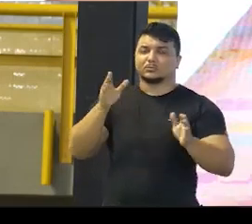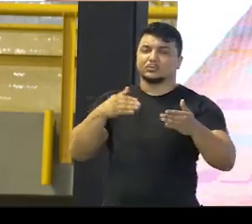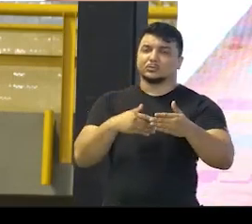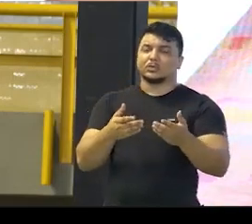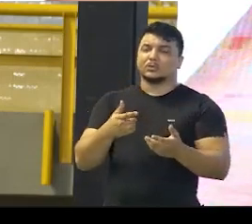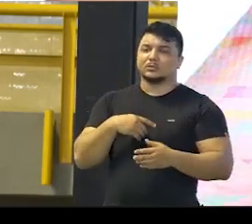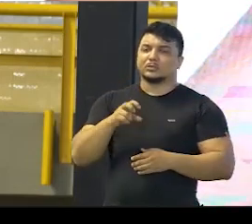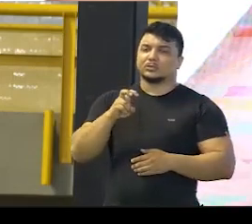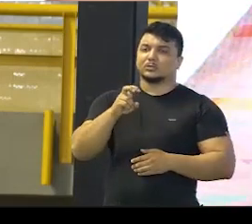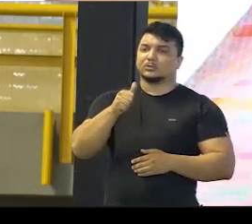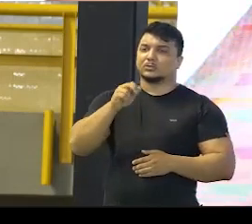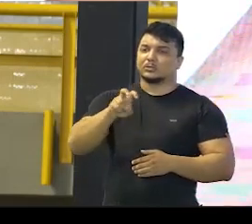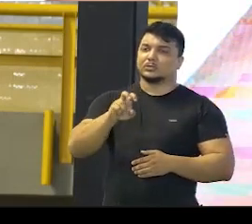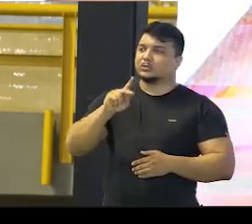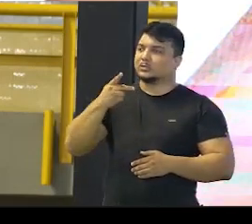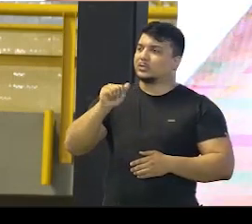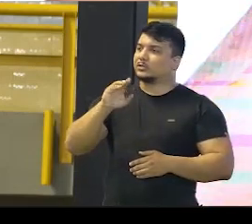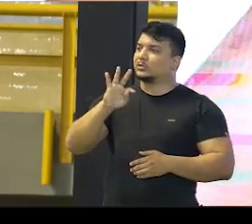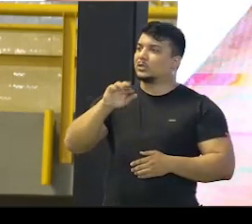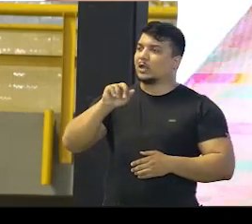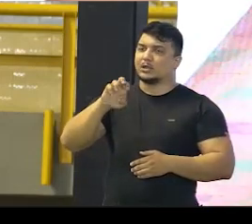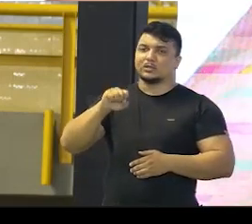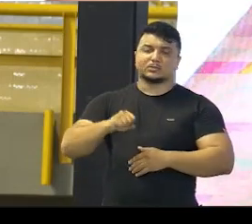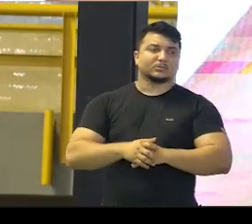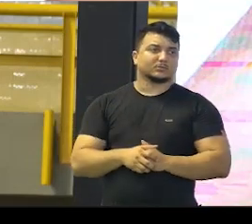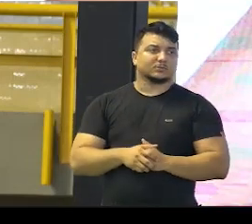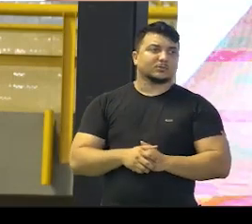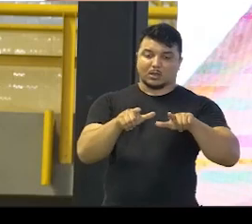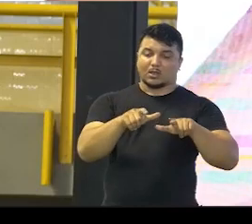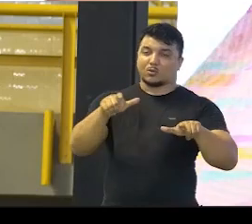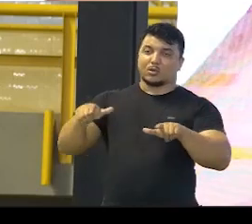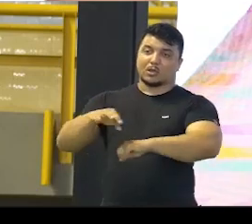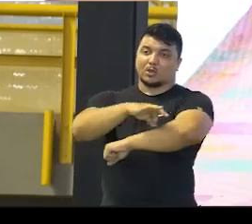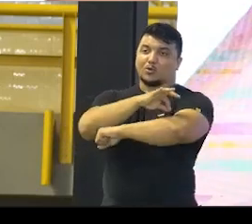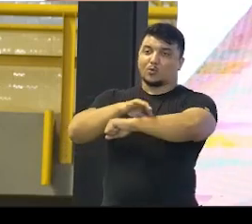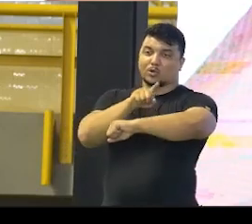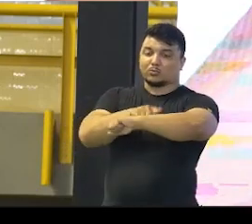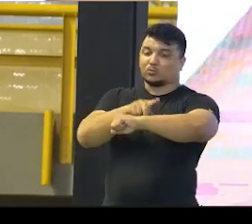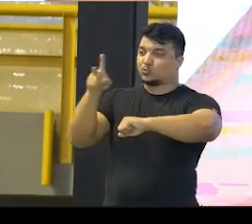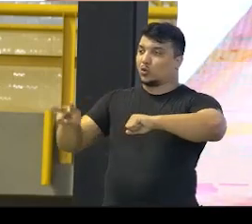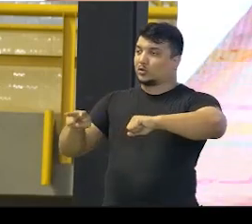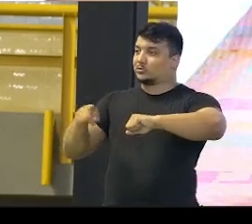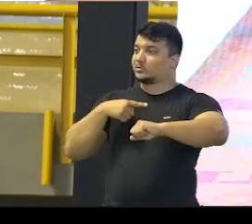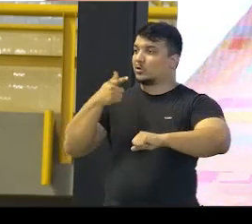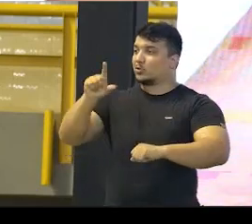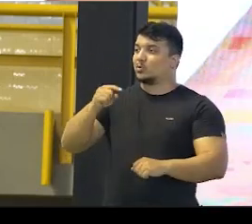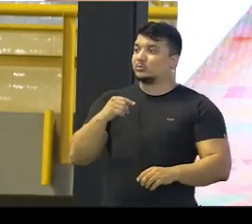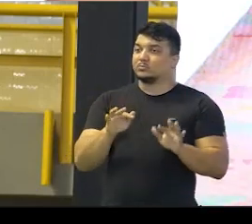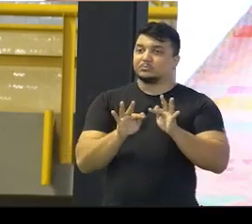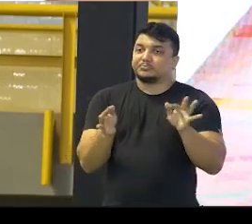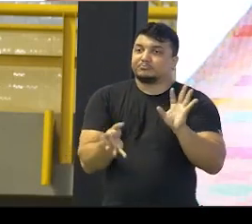(40 metros, escutei 40 metros, mais ou menos,